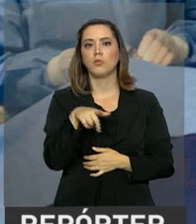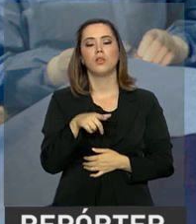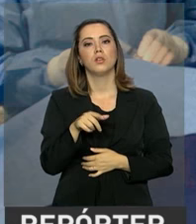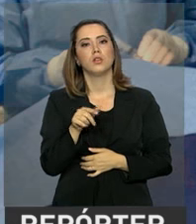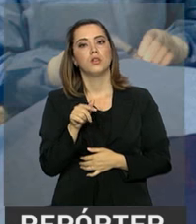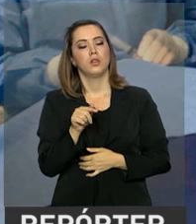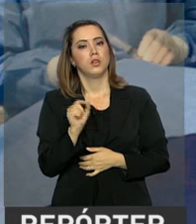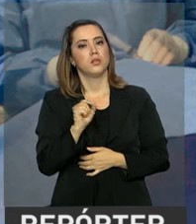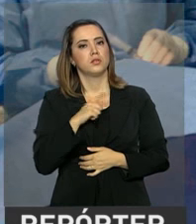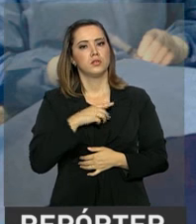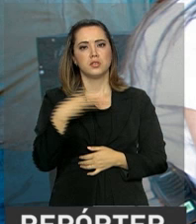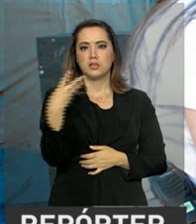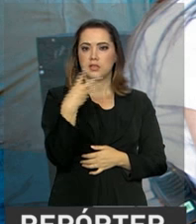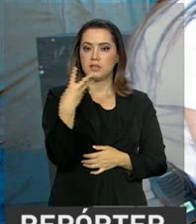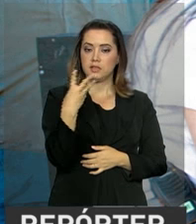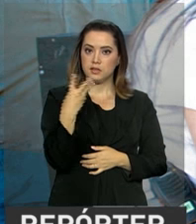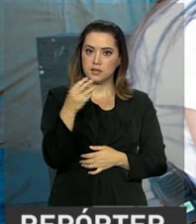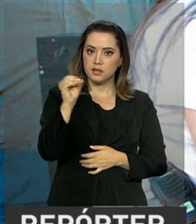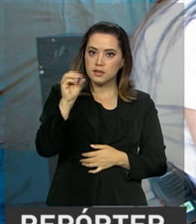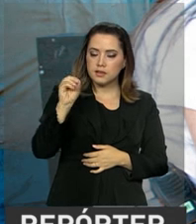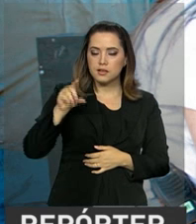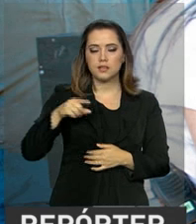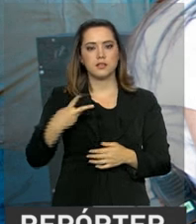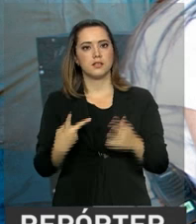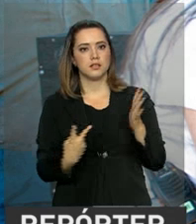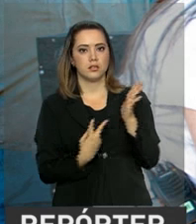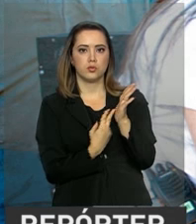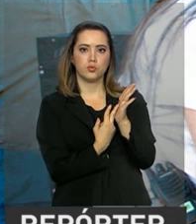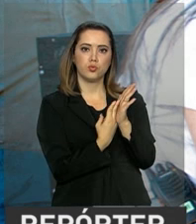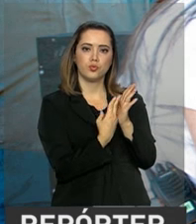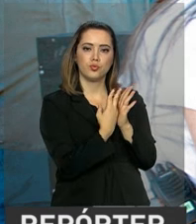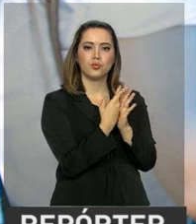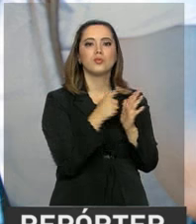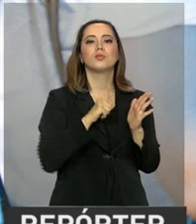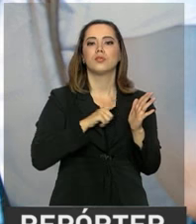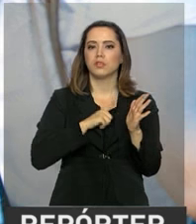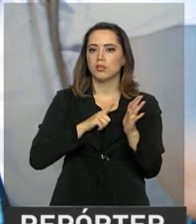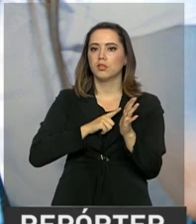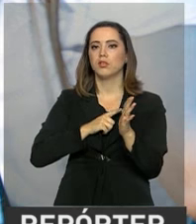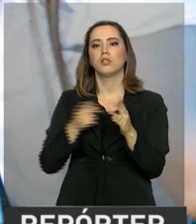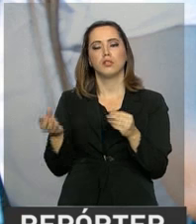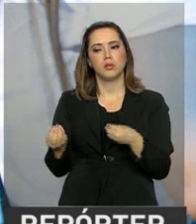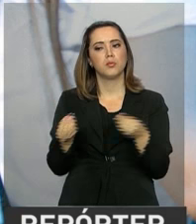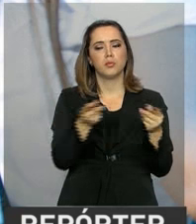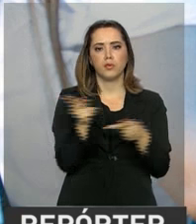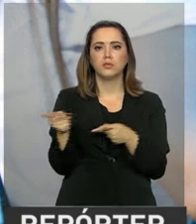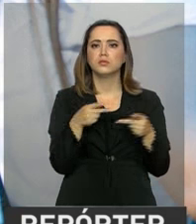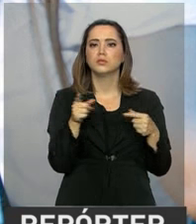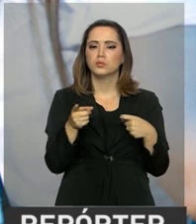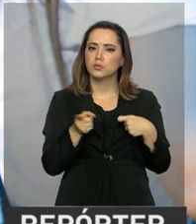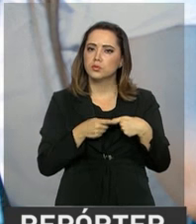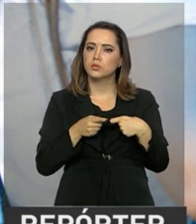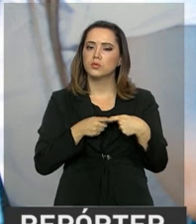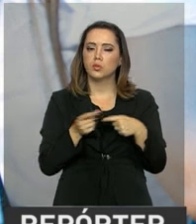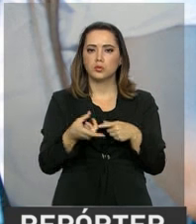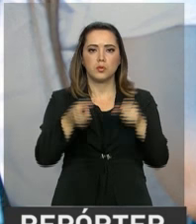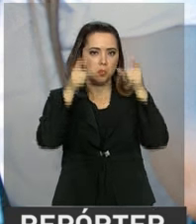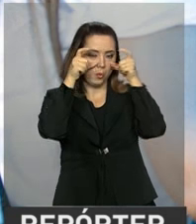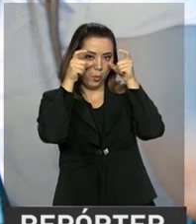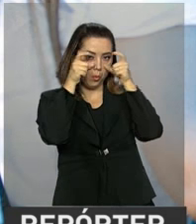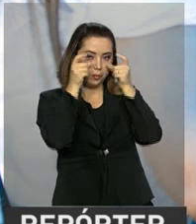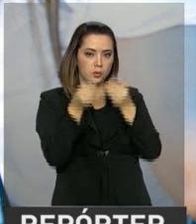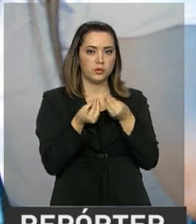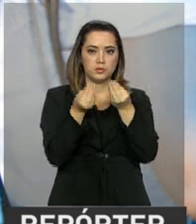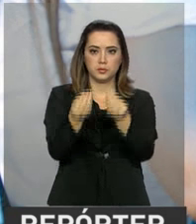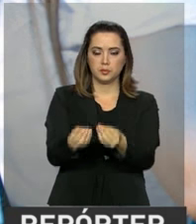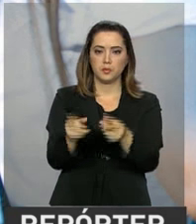cerca de 300 cirurgias e mais 2 mil atendimentos. Além disso, está sendo feita a entrega de óculos de grau após